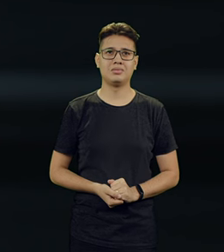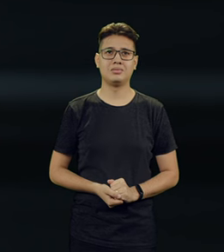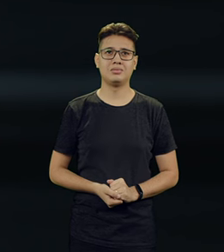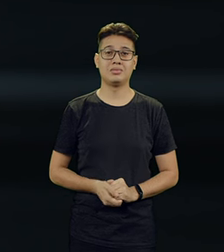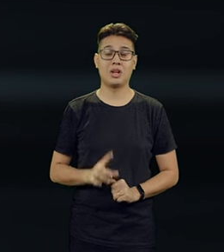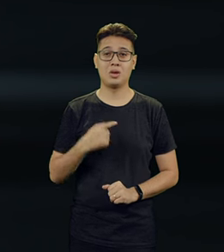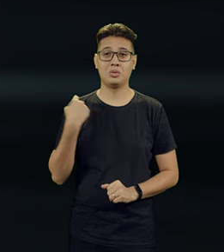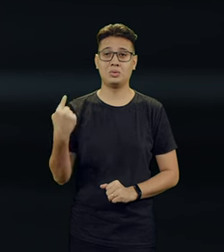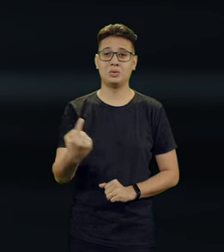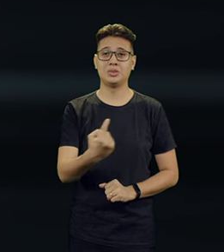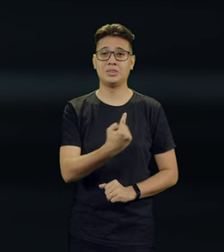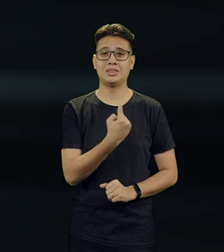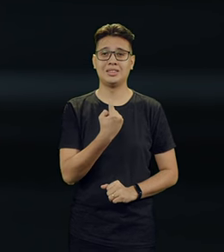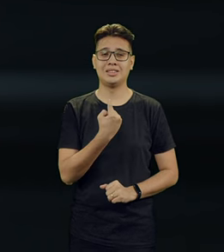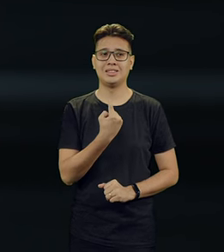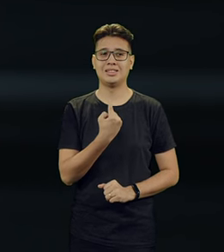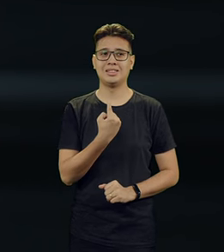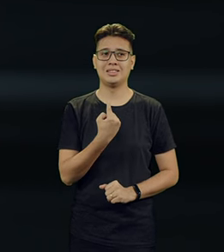Nós